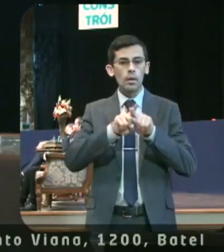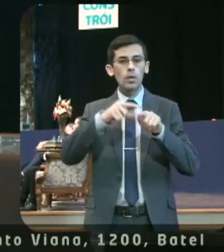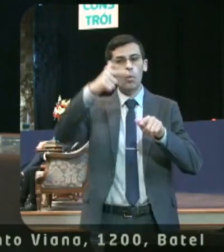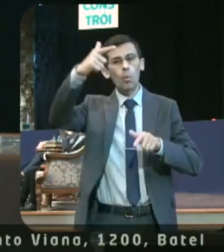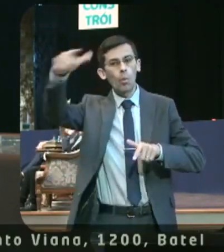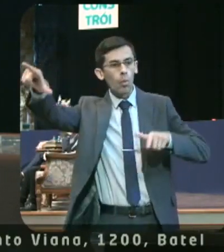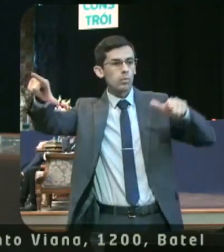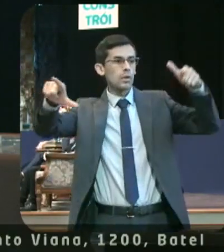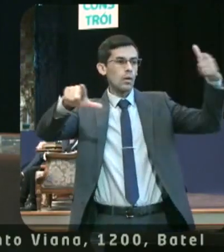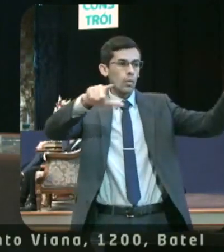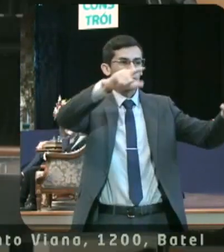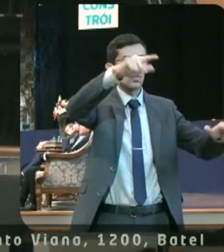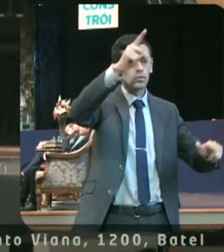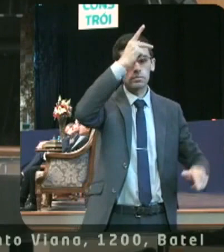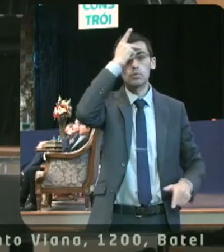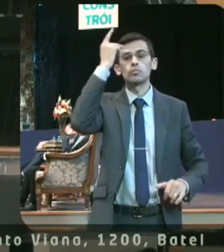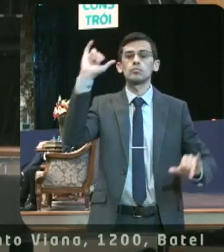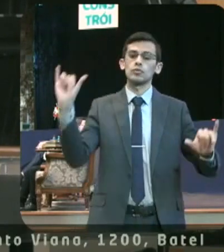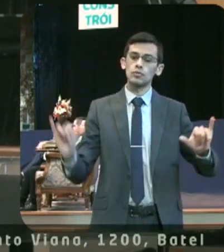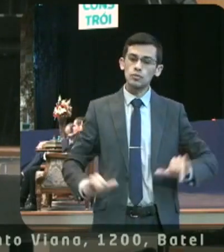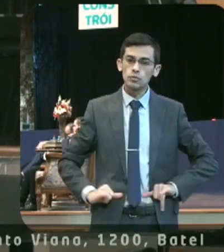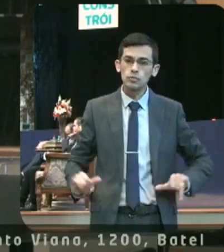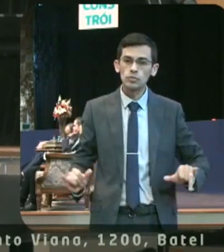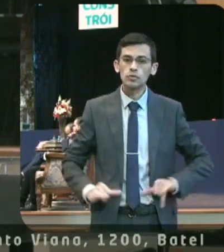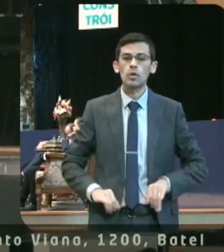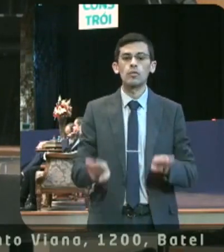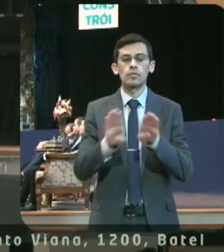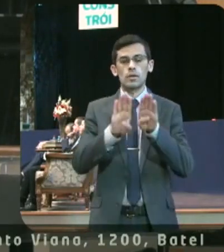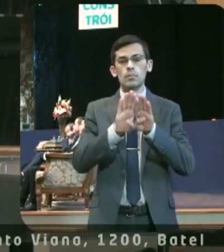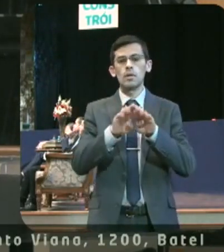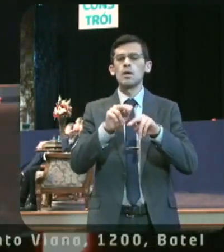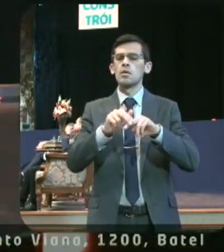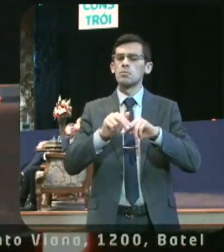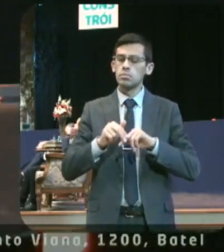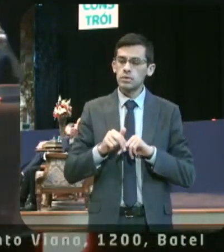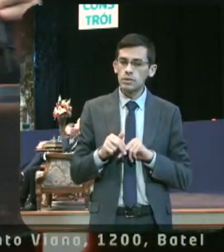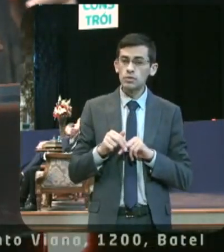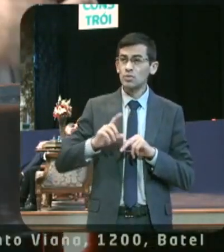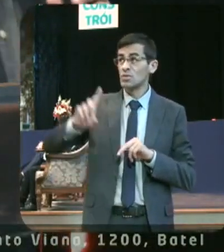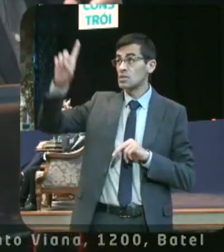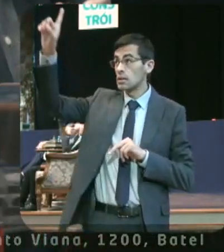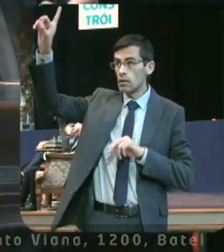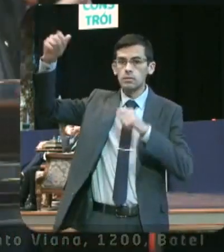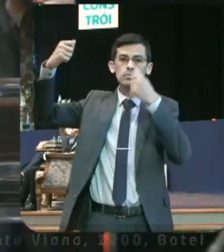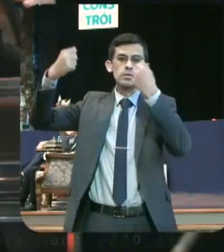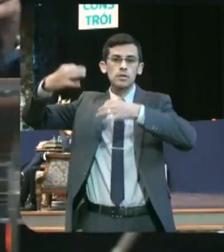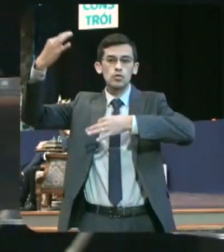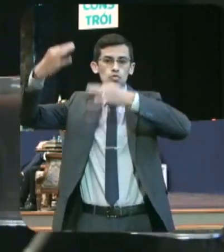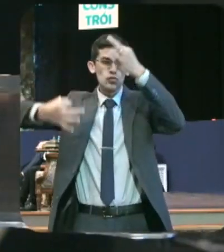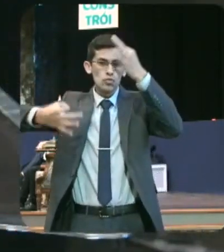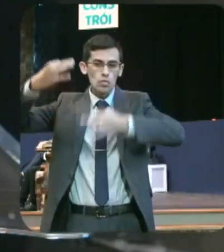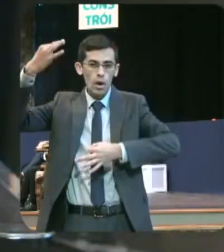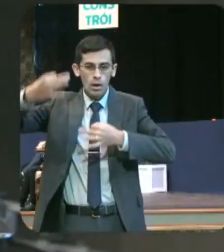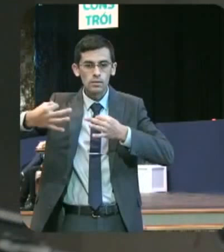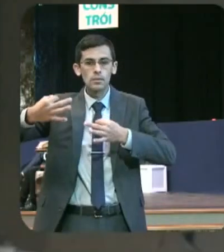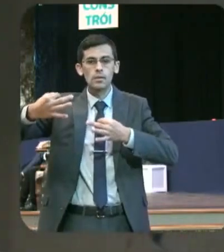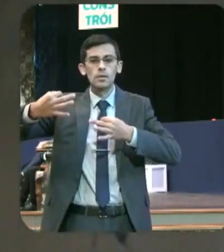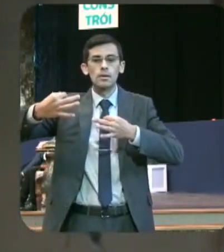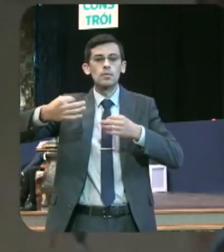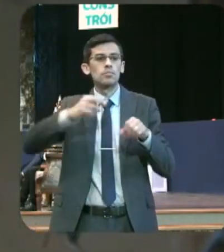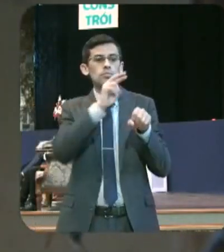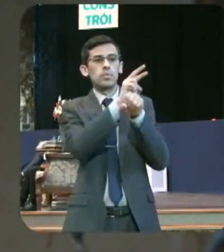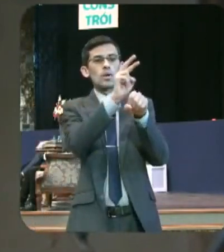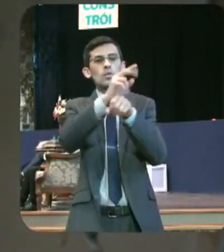afetam todo mundo que está à nossa volta. E por causa disso, Deus tem que julgar a causa das